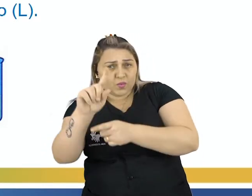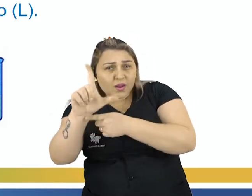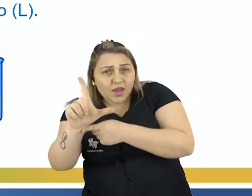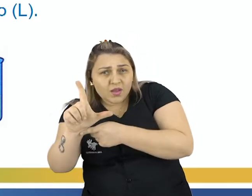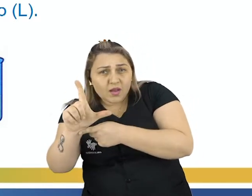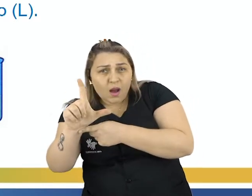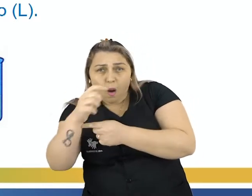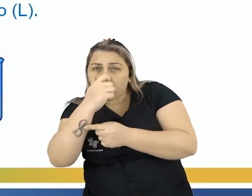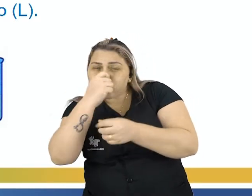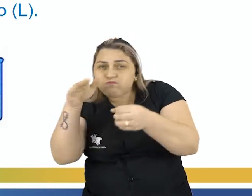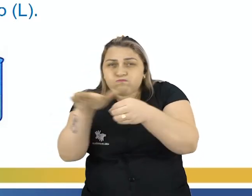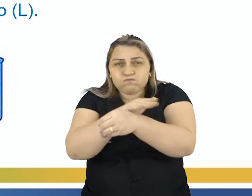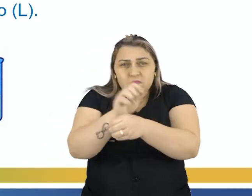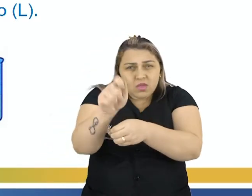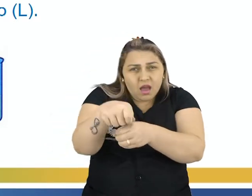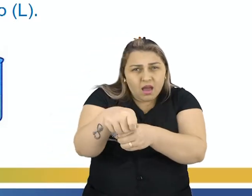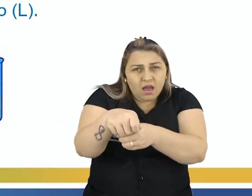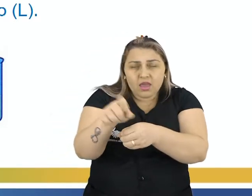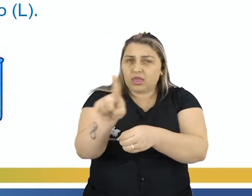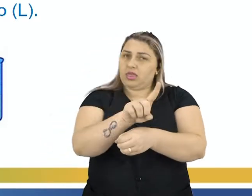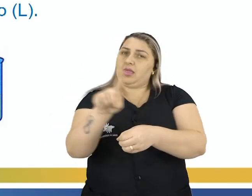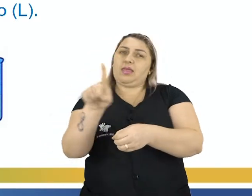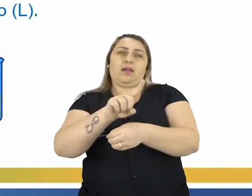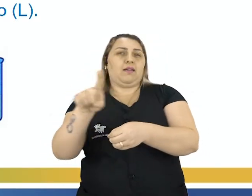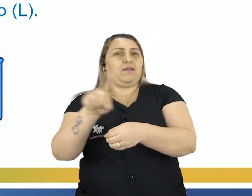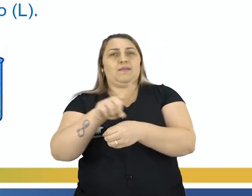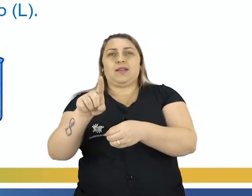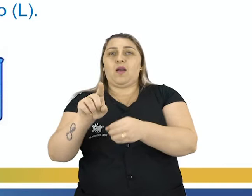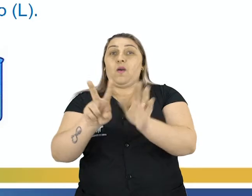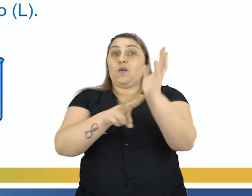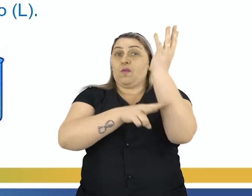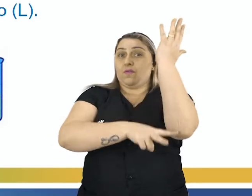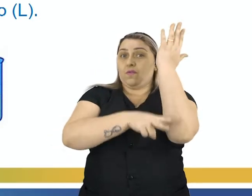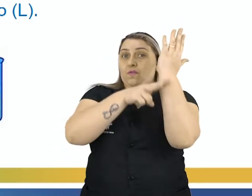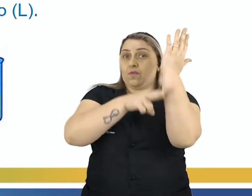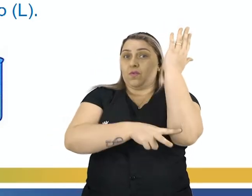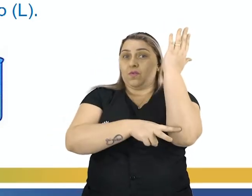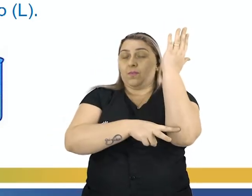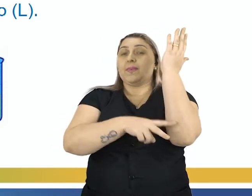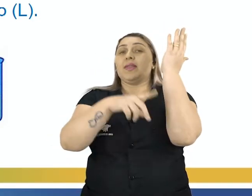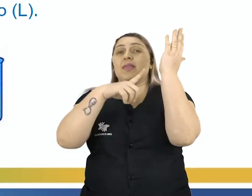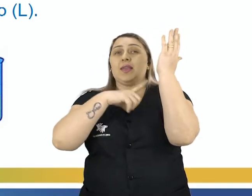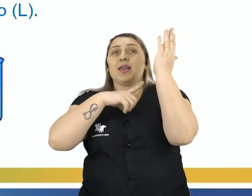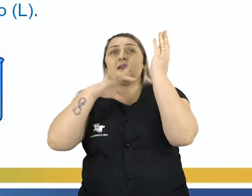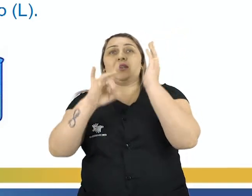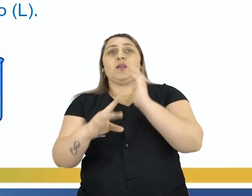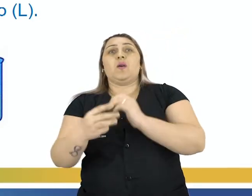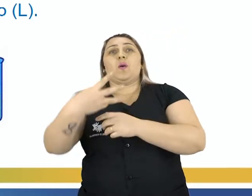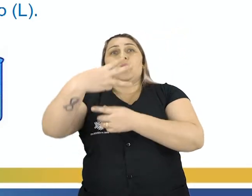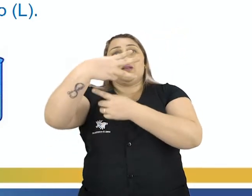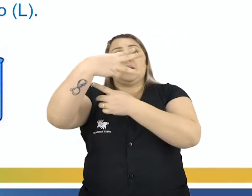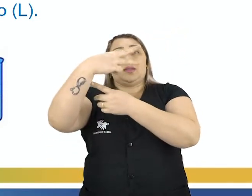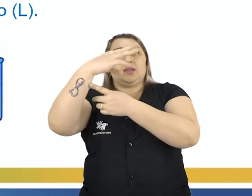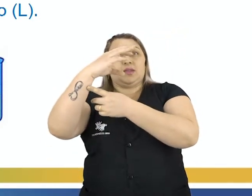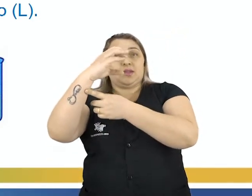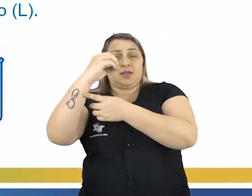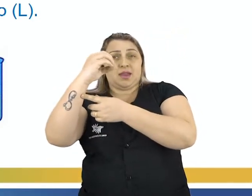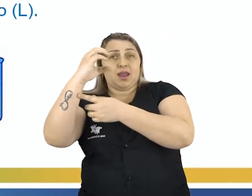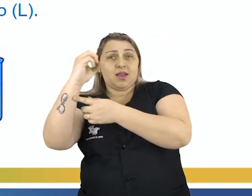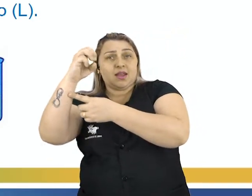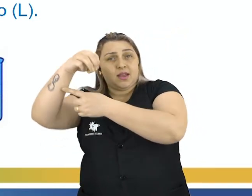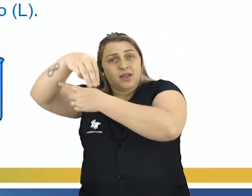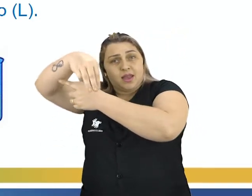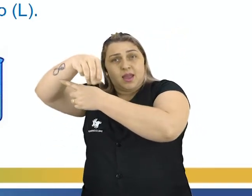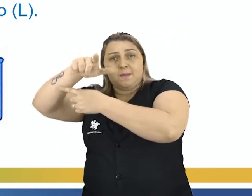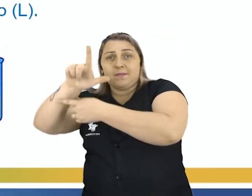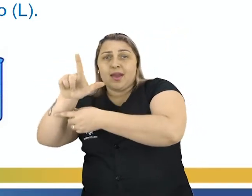está cheio de todo 1 litro? Não, então o volume que temos aí é apenas de 300